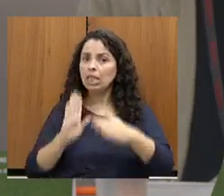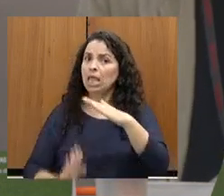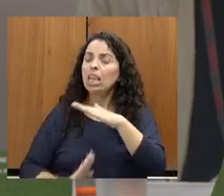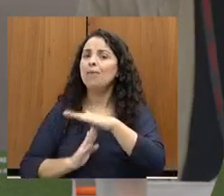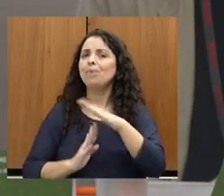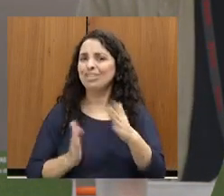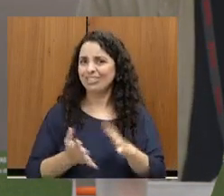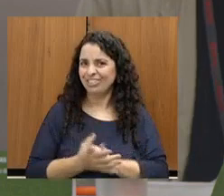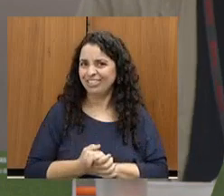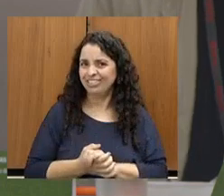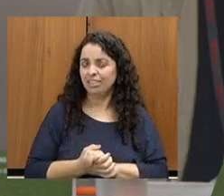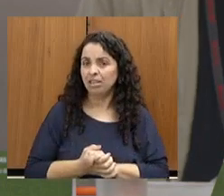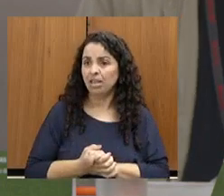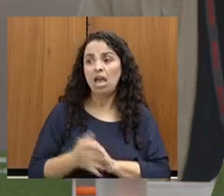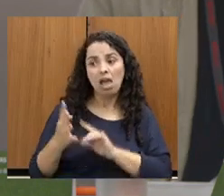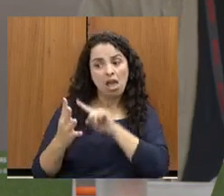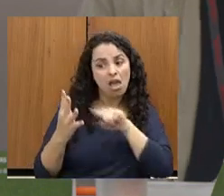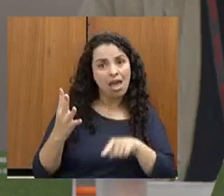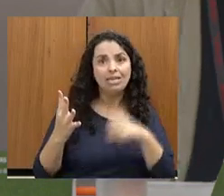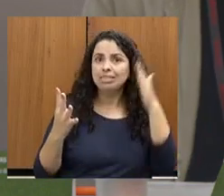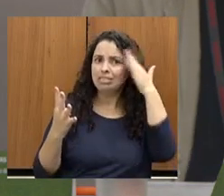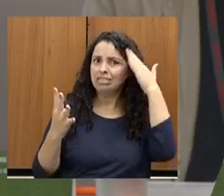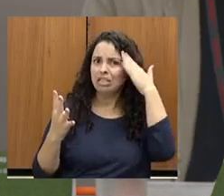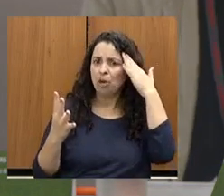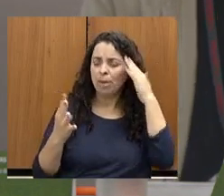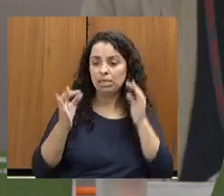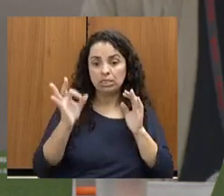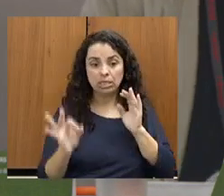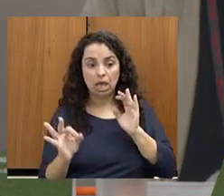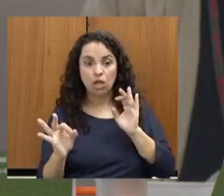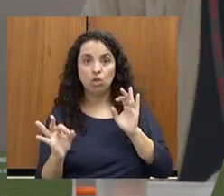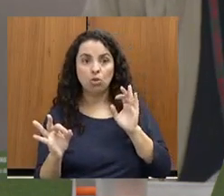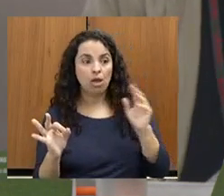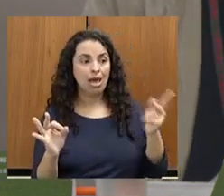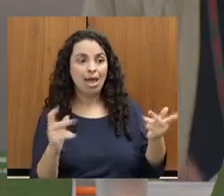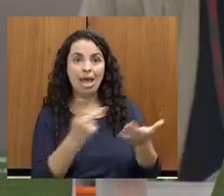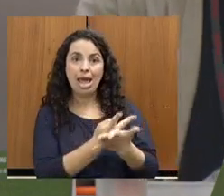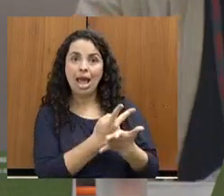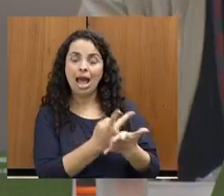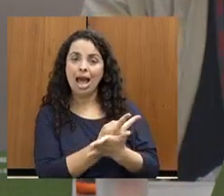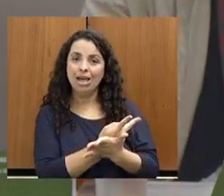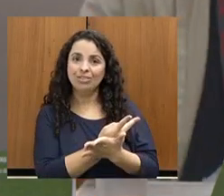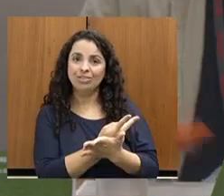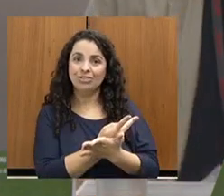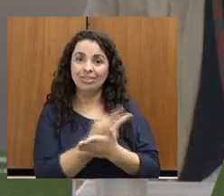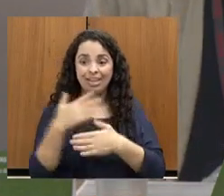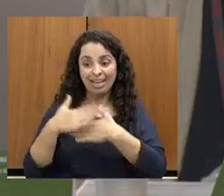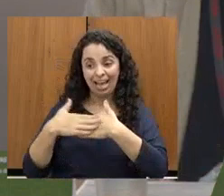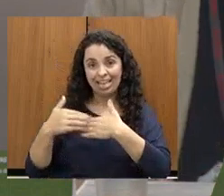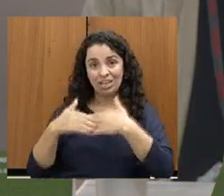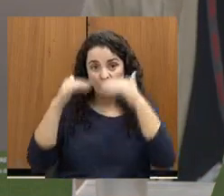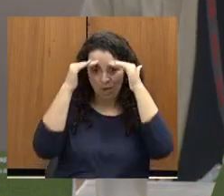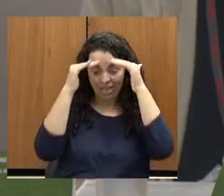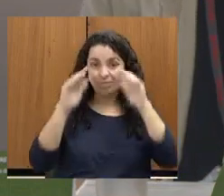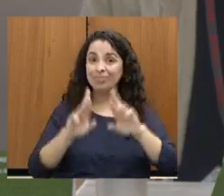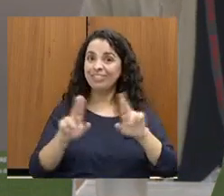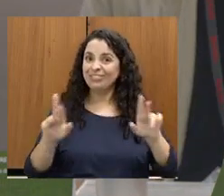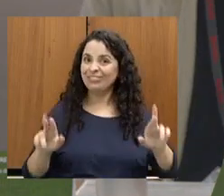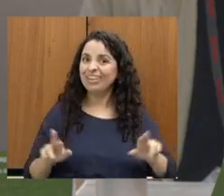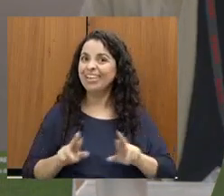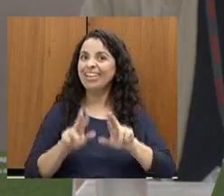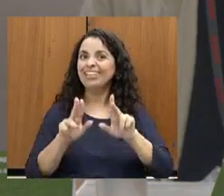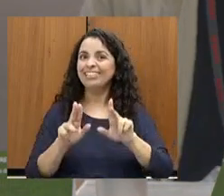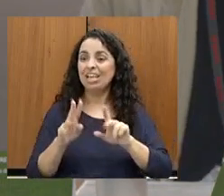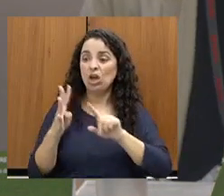Saibam o que é certo e o que é errado e disseminem carinho e respeito as diferenças. São quatro filhos